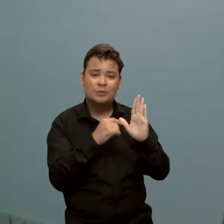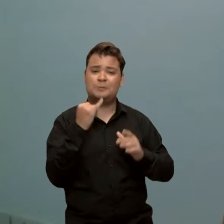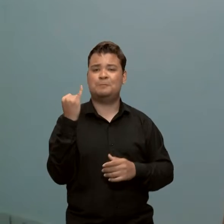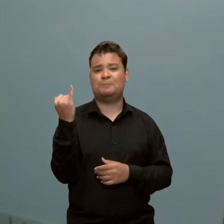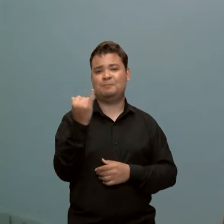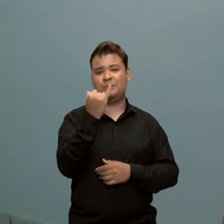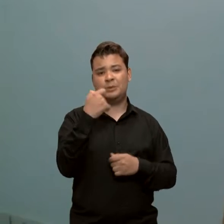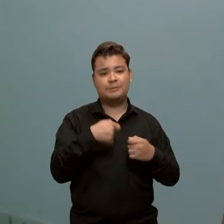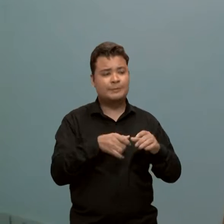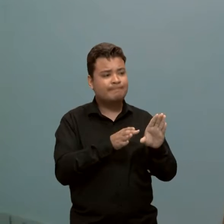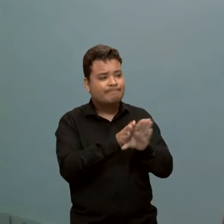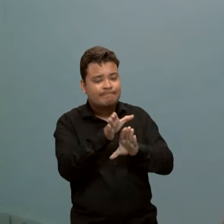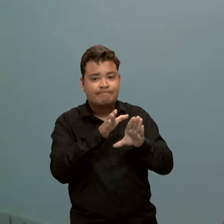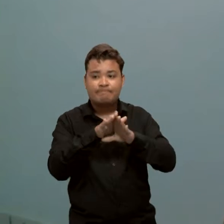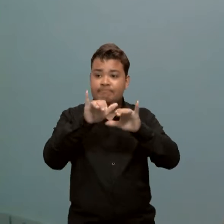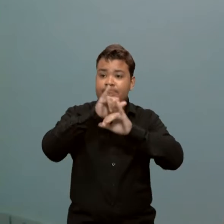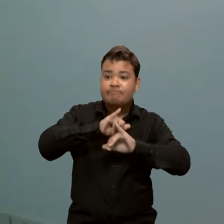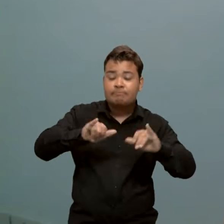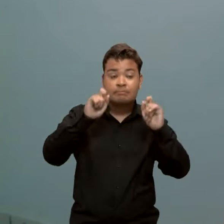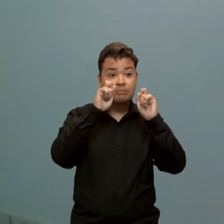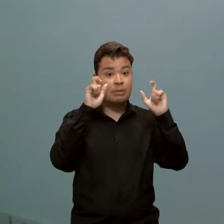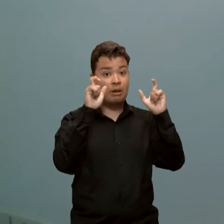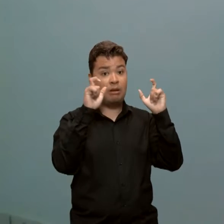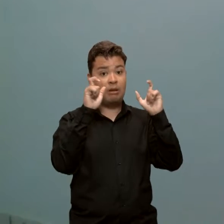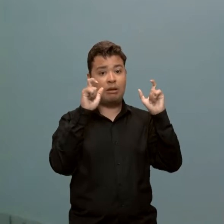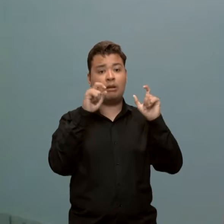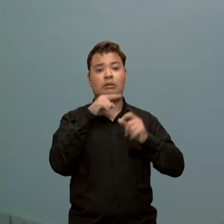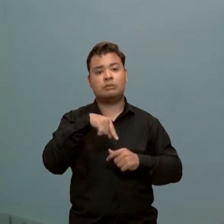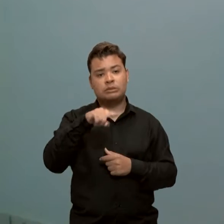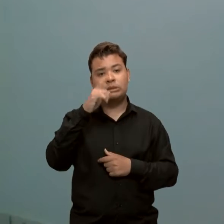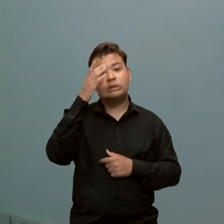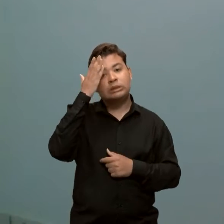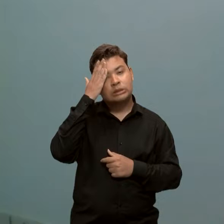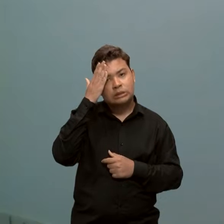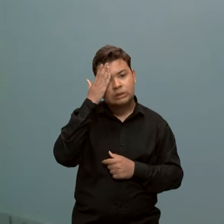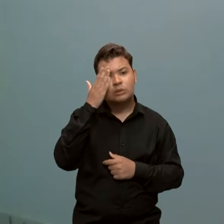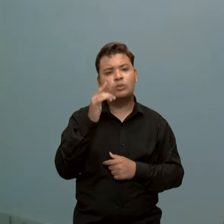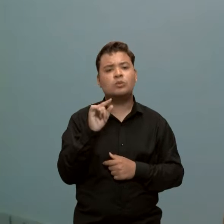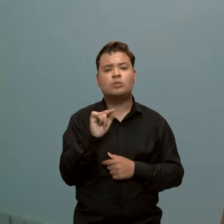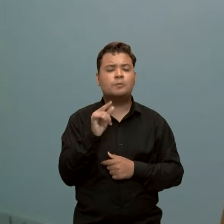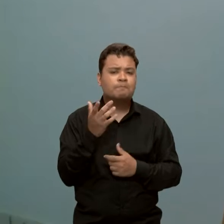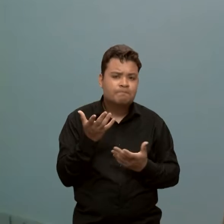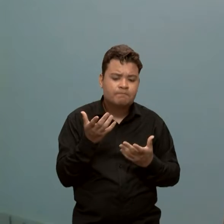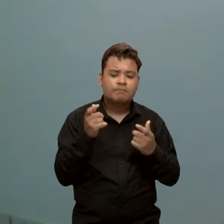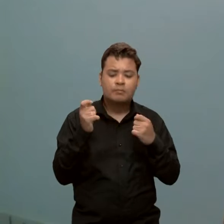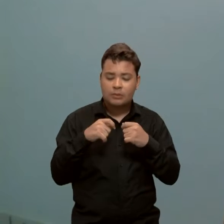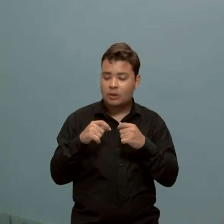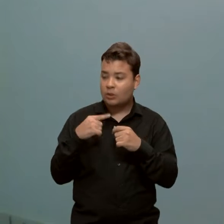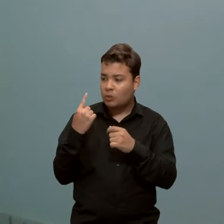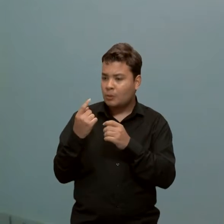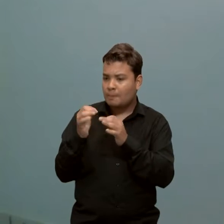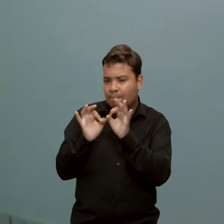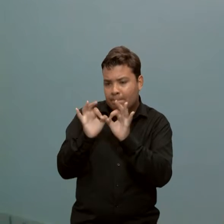conscientizar e sensibilizar os moradores para a gente criar, junto a eles, isso não é uma imposição na praia, uma normativa